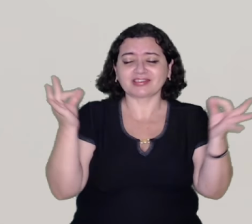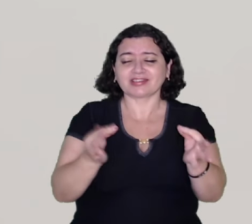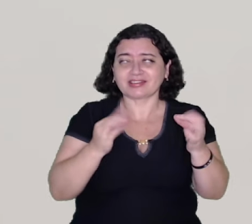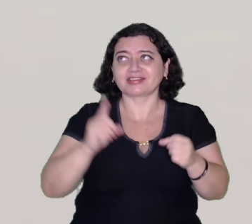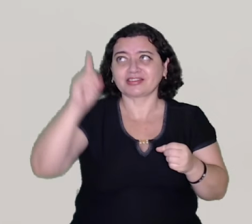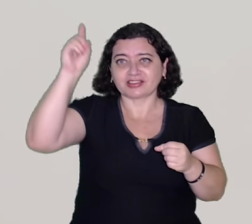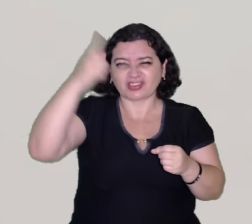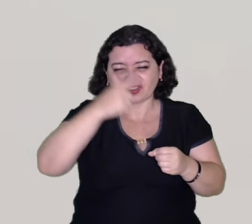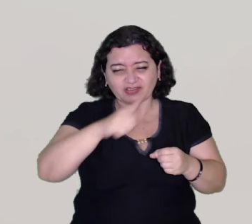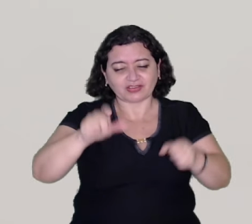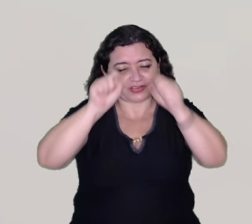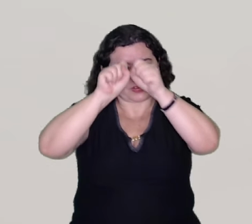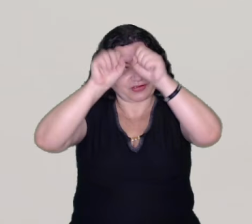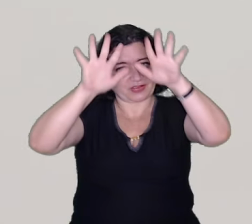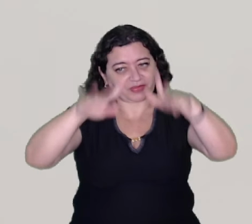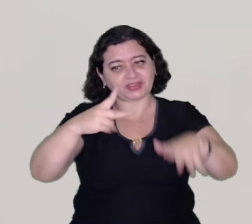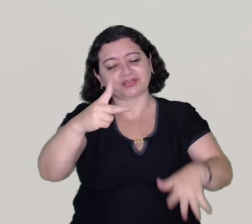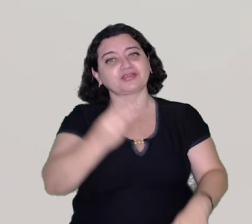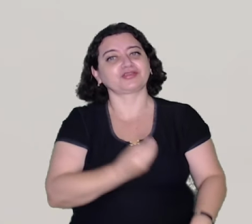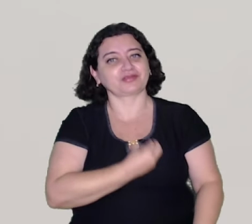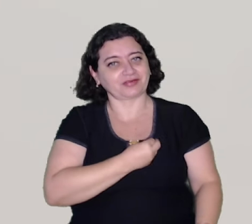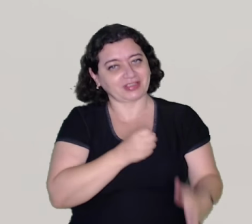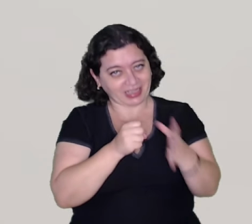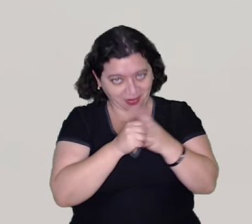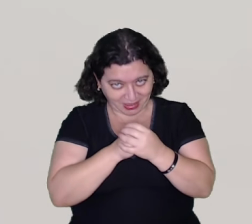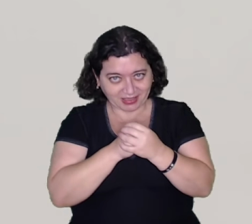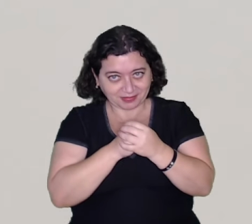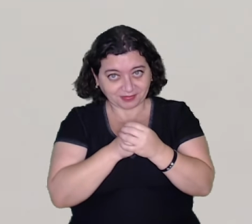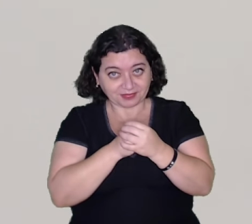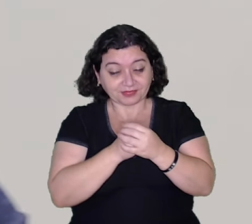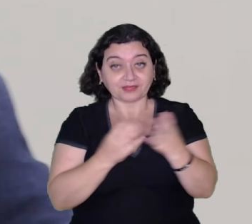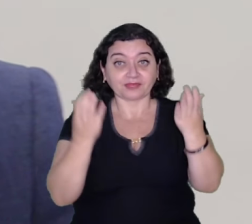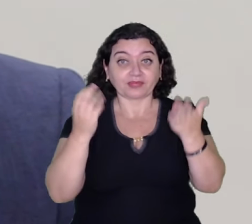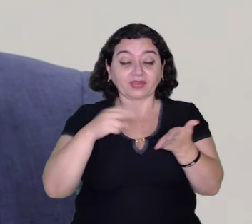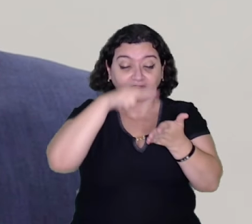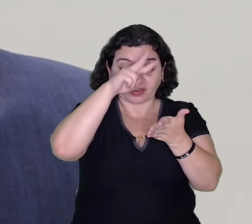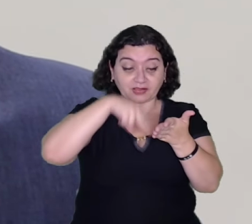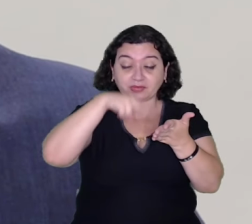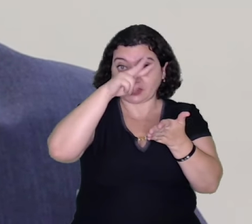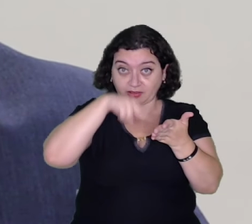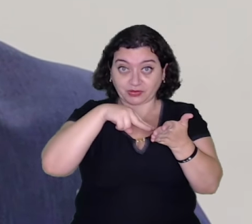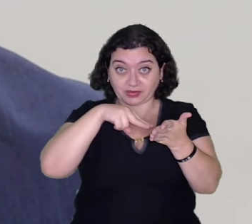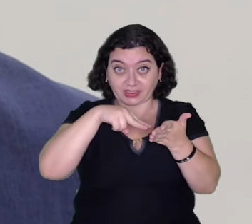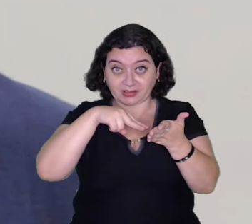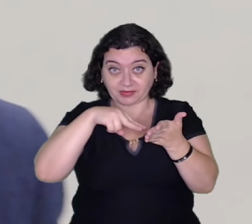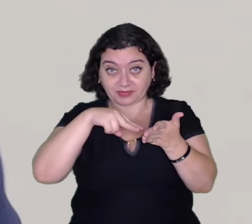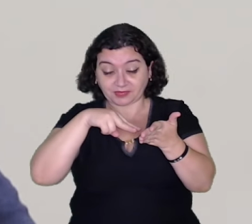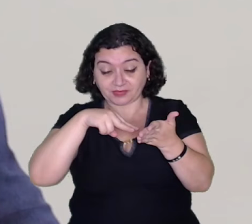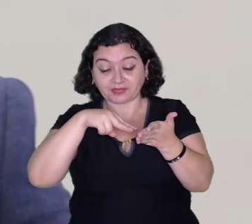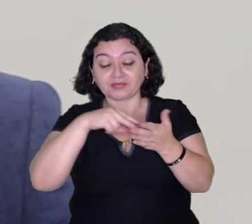vai continuar abençoando sua vida. Amém? Eu quero fazer uma leitura com